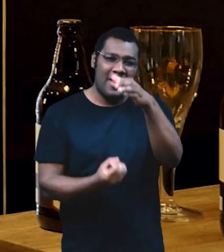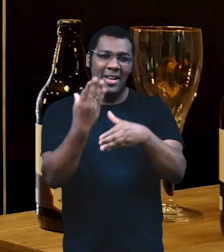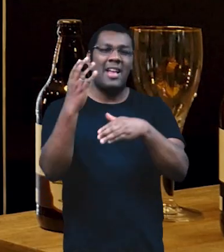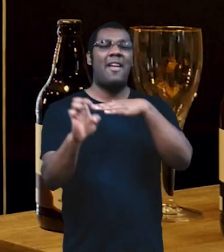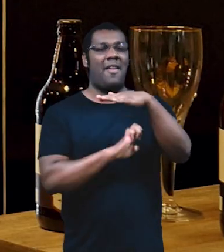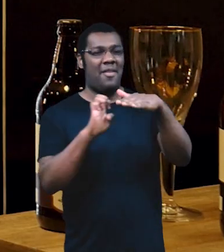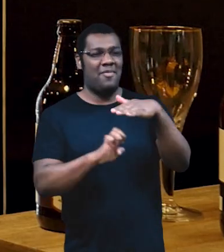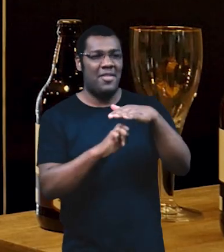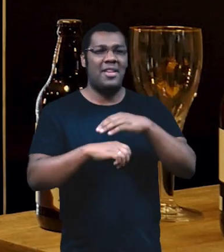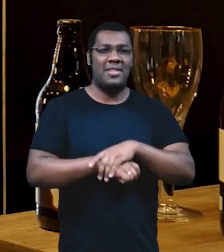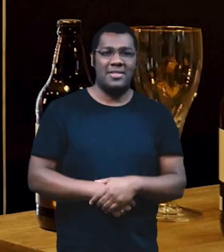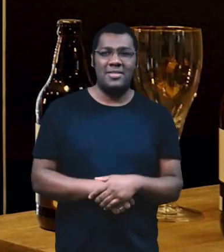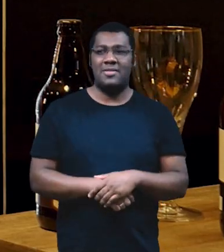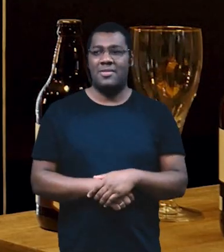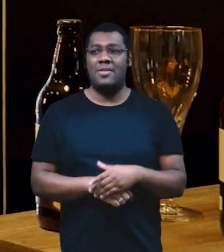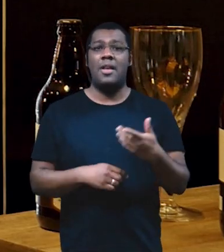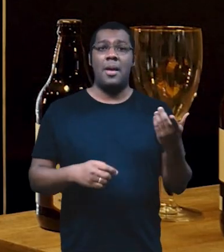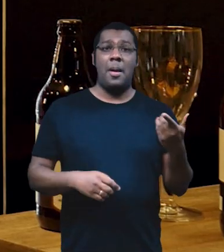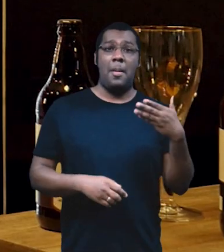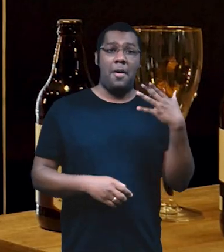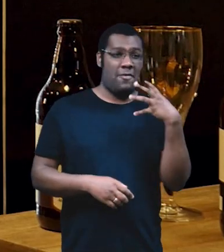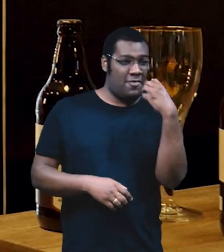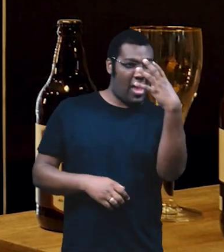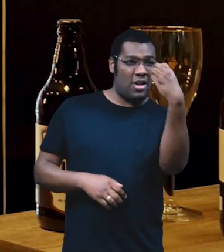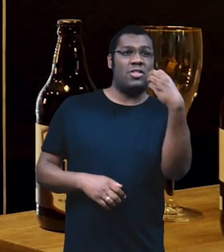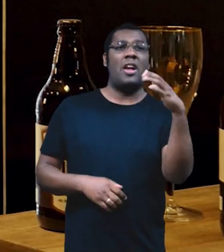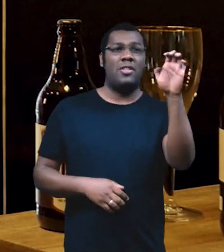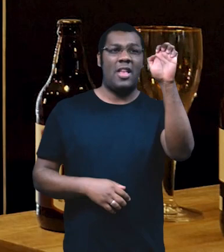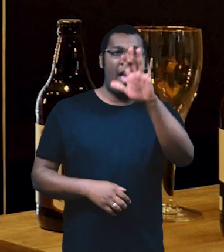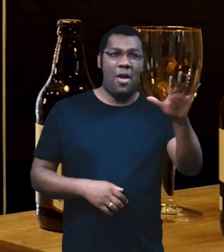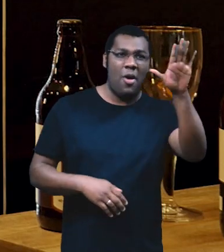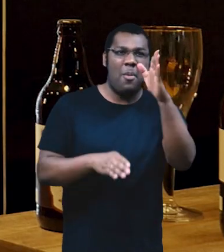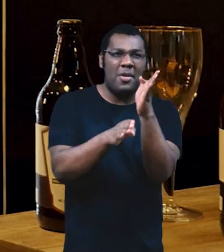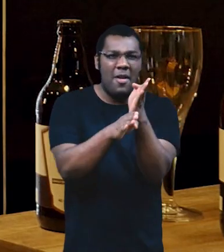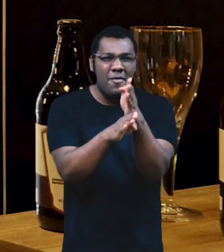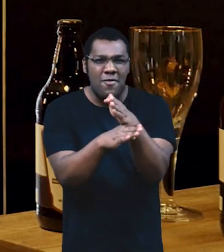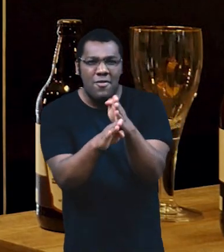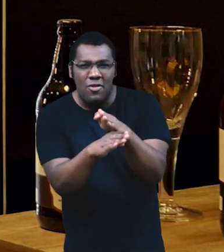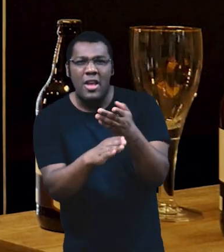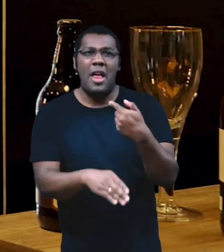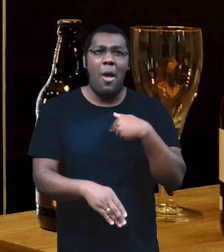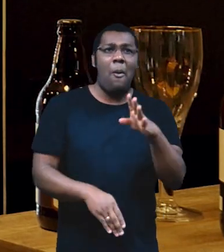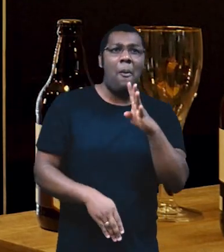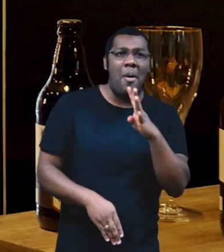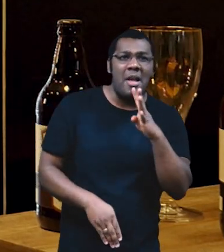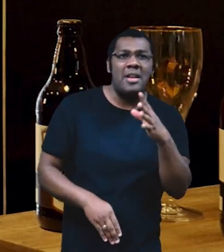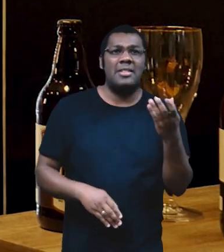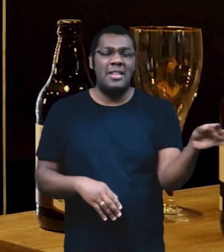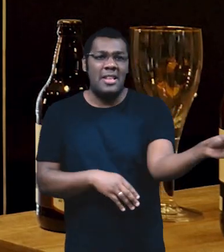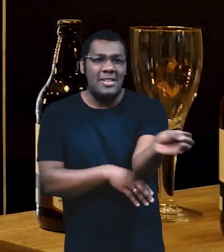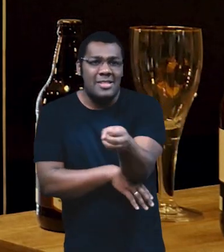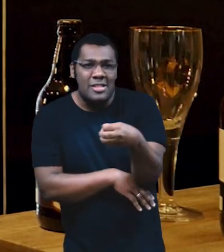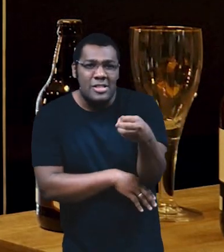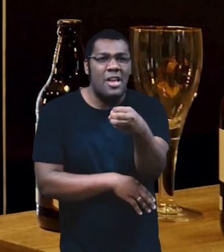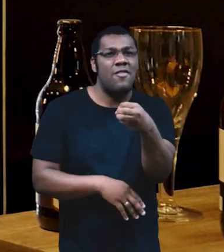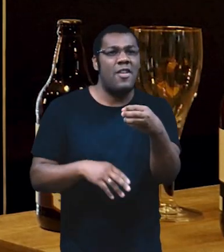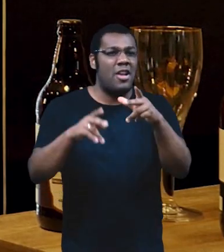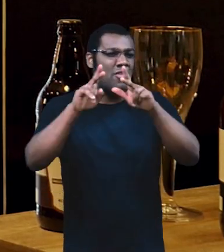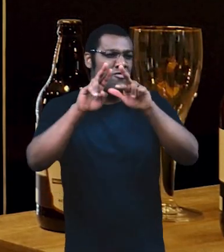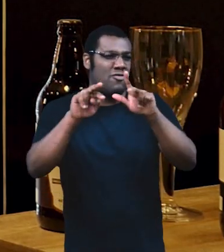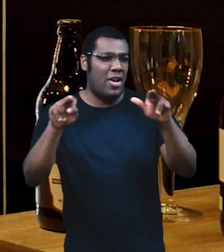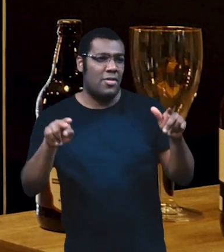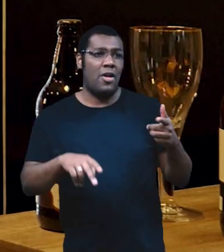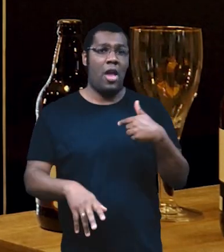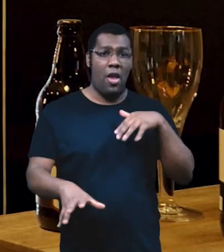viagens, eu fiz Ciências Sem Fronteiras na Europa, conheci muita cerveja especial lá, cerveja diferente. Então comecei a gostar do produto, sou formado em